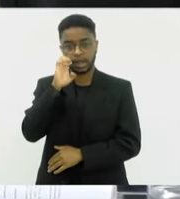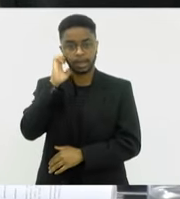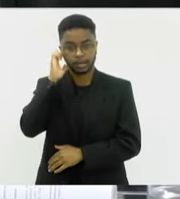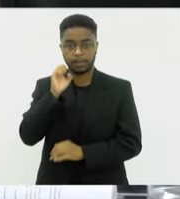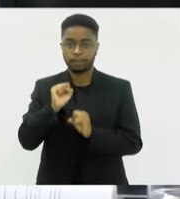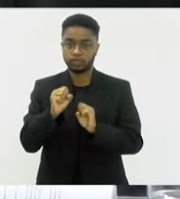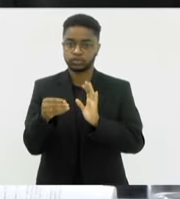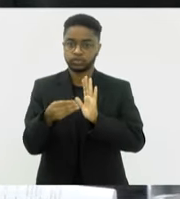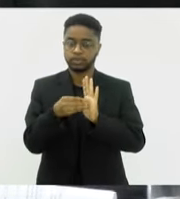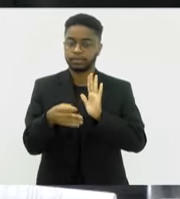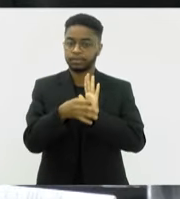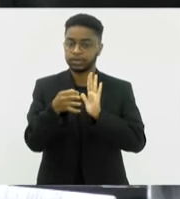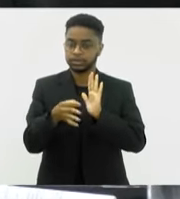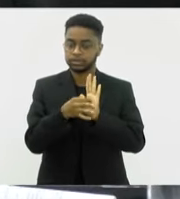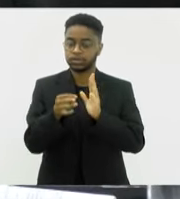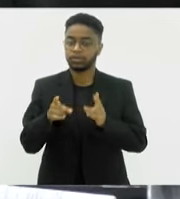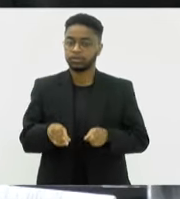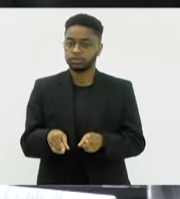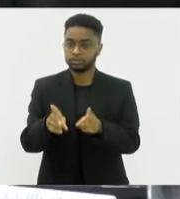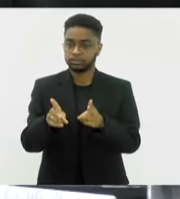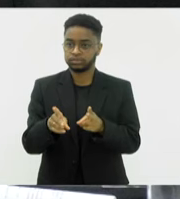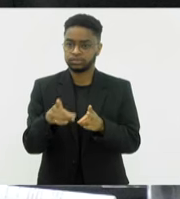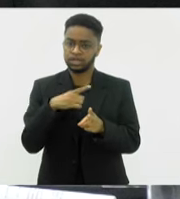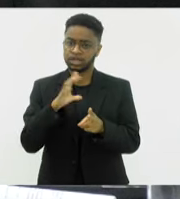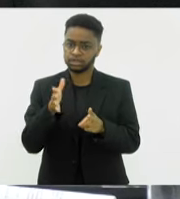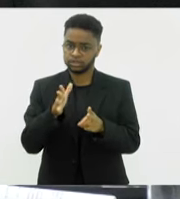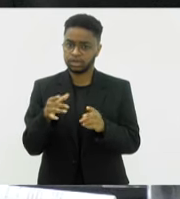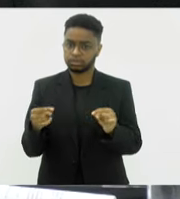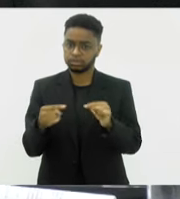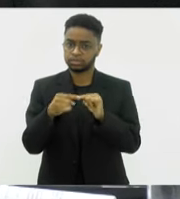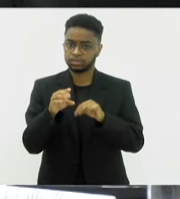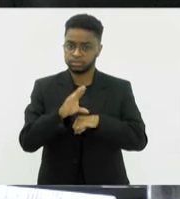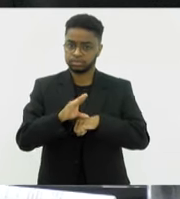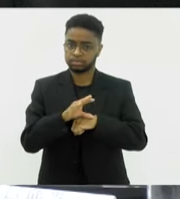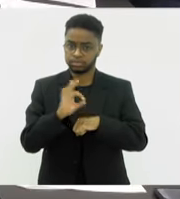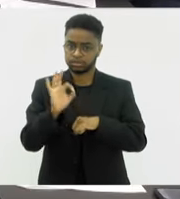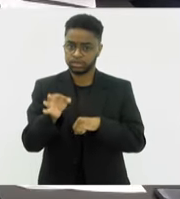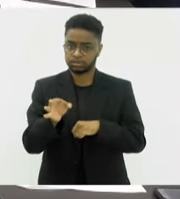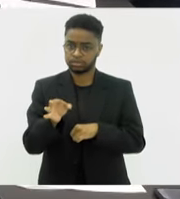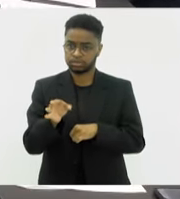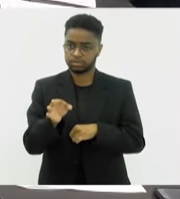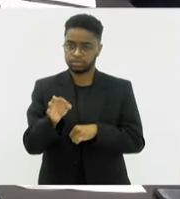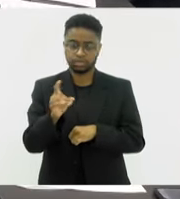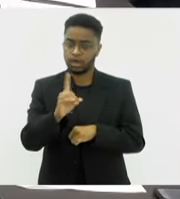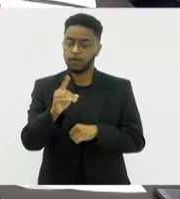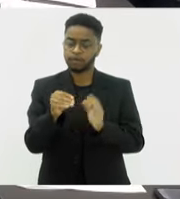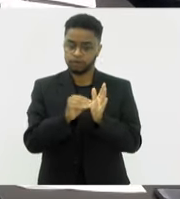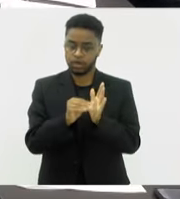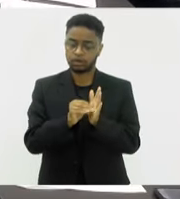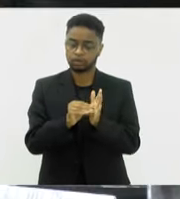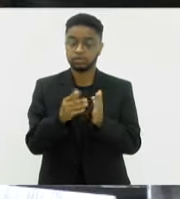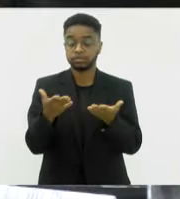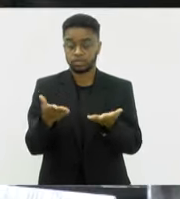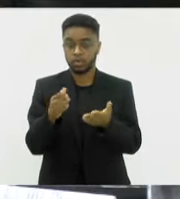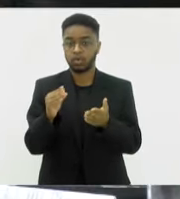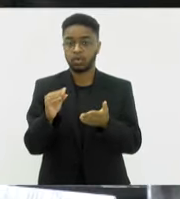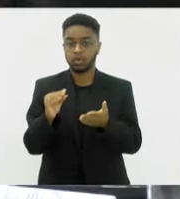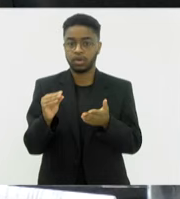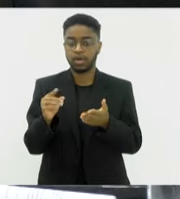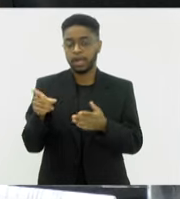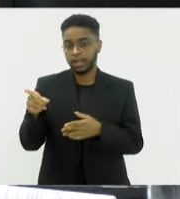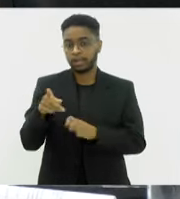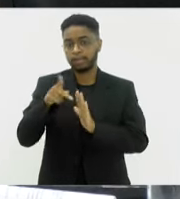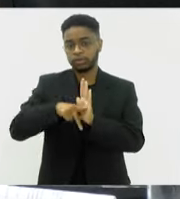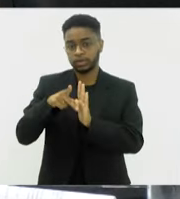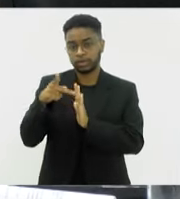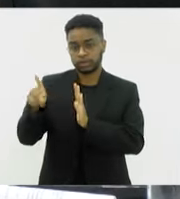pela... Manter o parecer, já tem o parecer pela constitucionalidade com emendas. Vamos manter o parecer. Então, mantido o parecer, o projeto dela